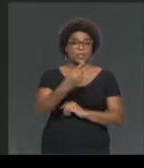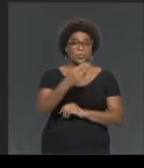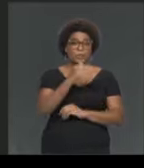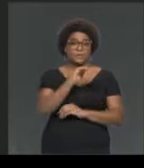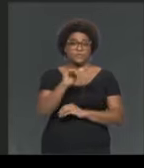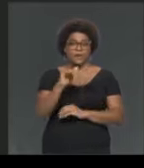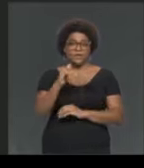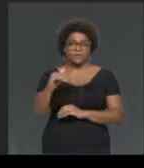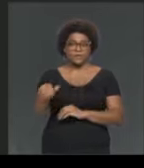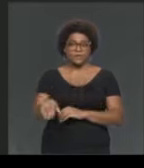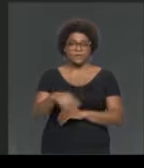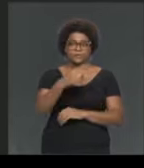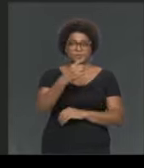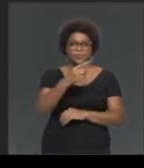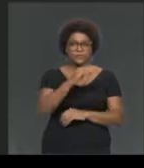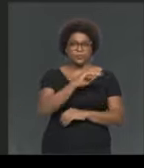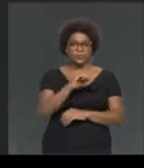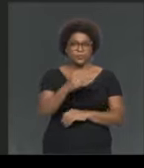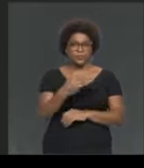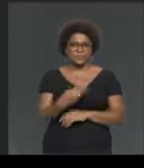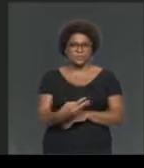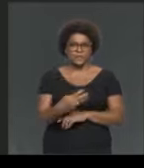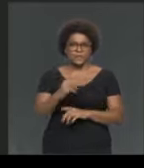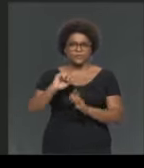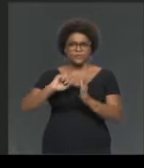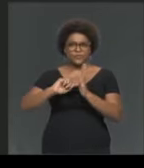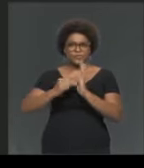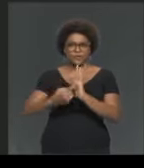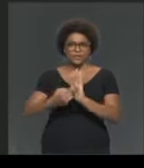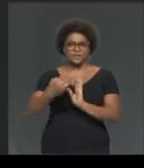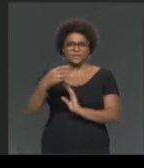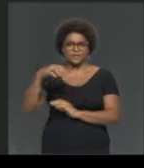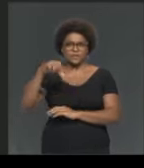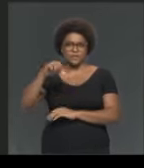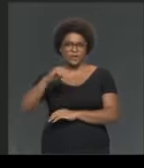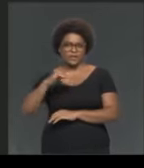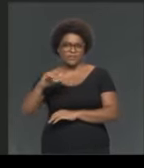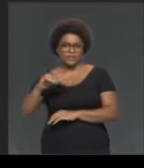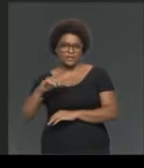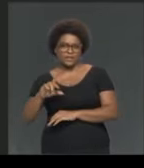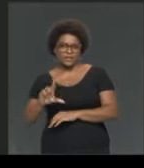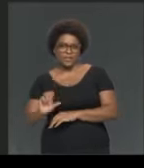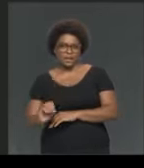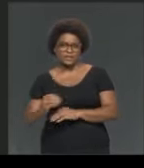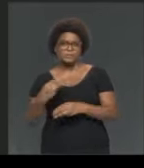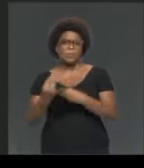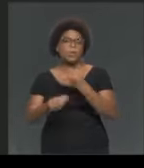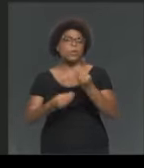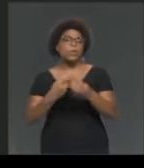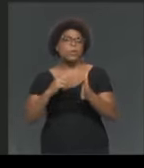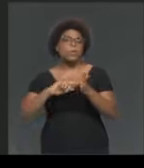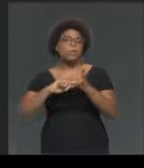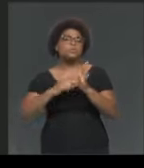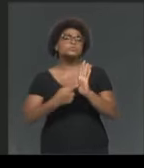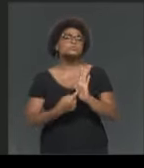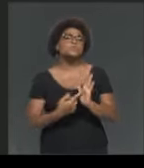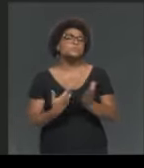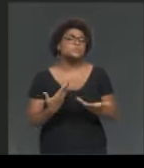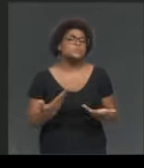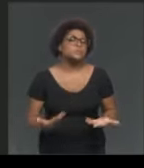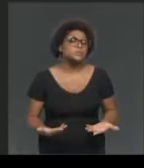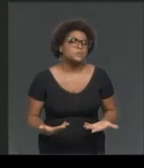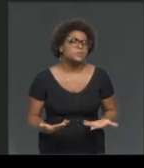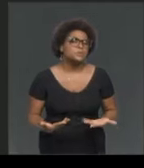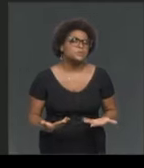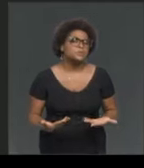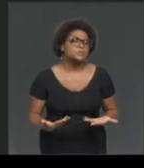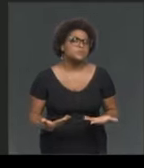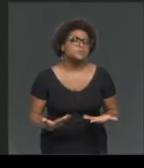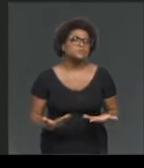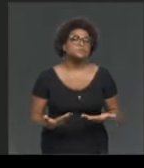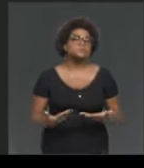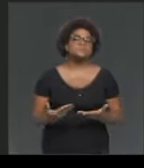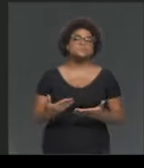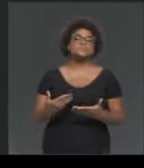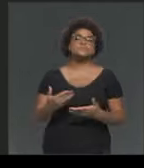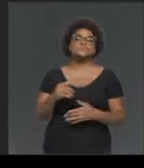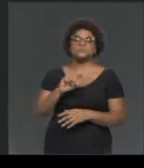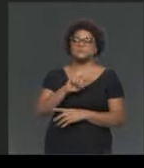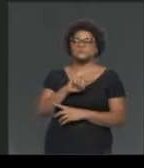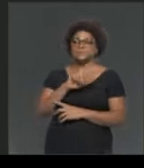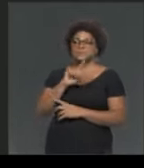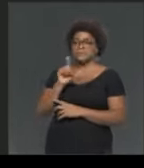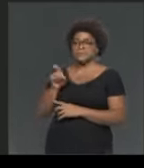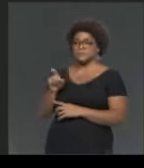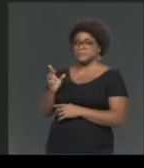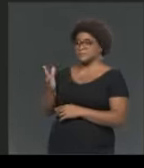vezes 9/10, por exemplo. Como é que multiplica? Numerador vezes numerador, 1 vezes 9